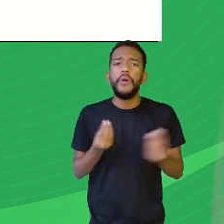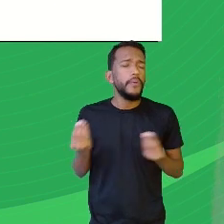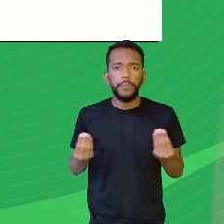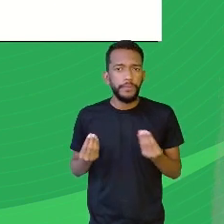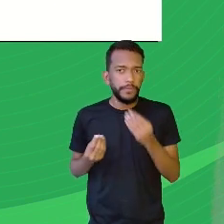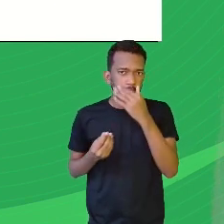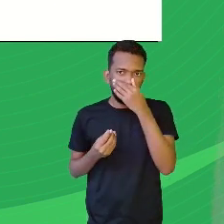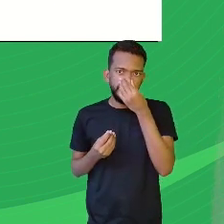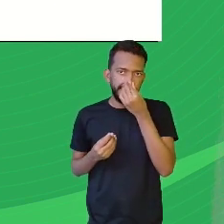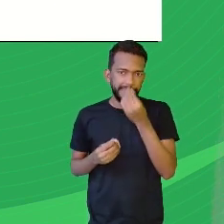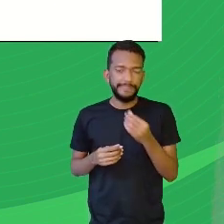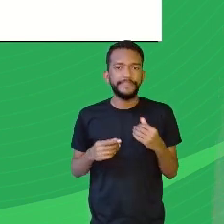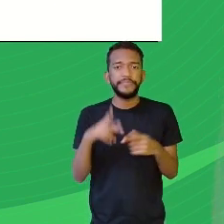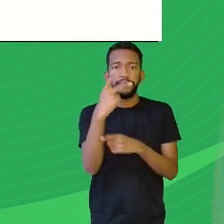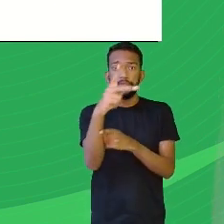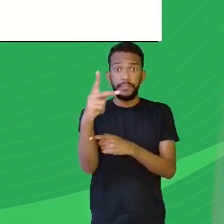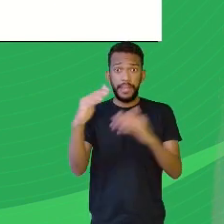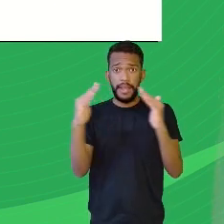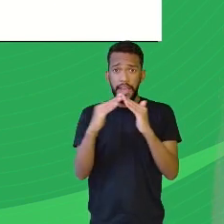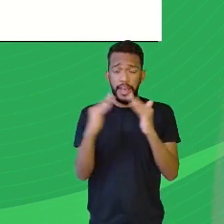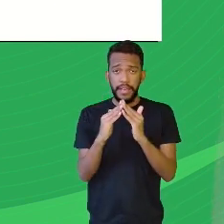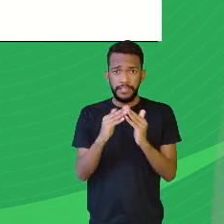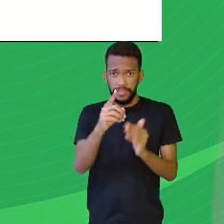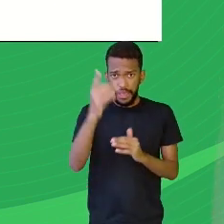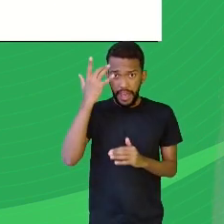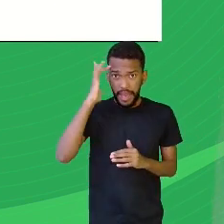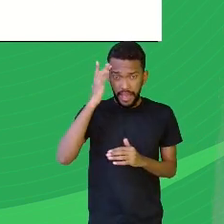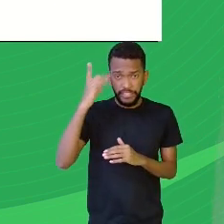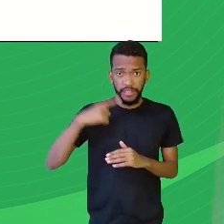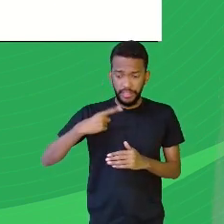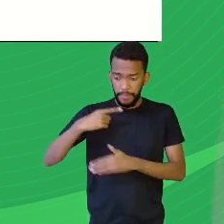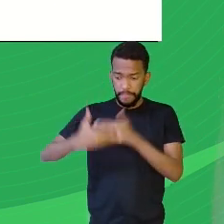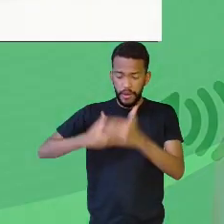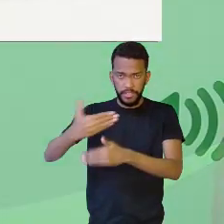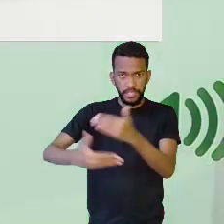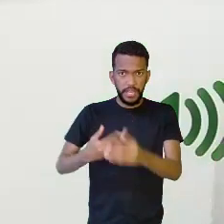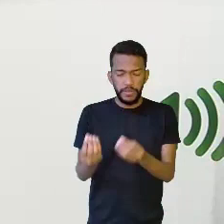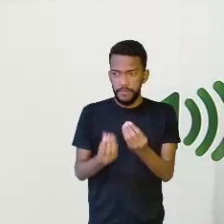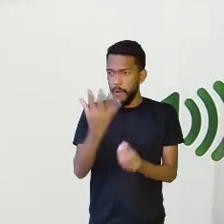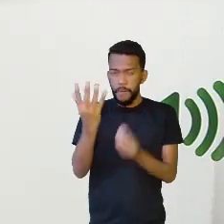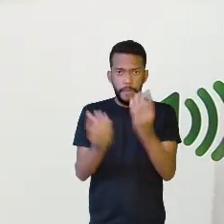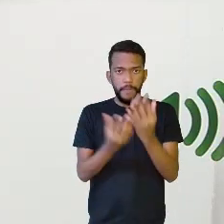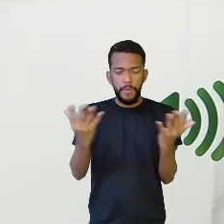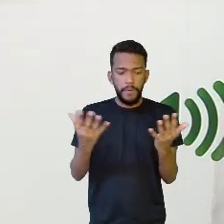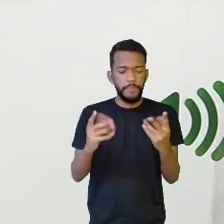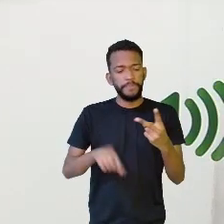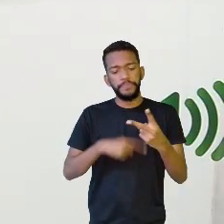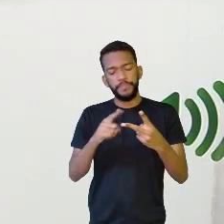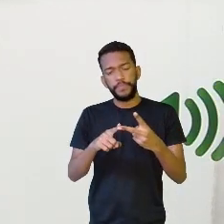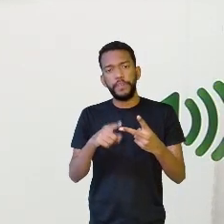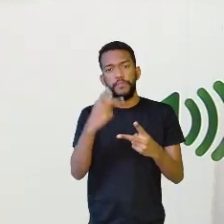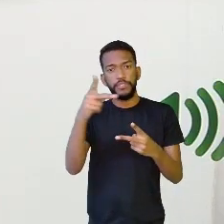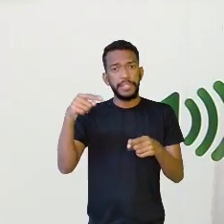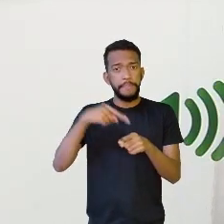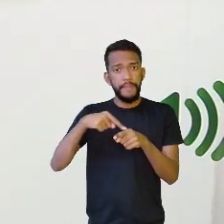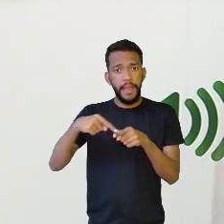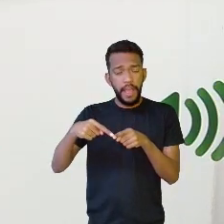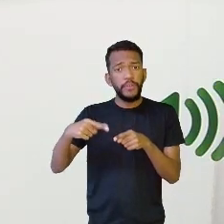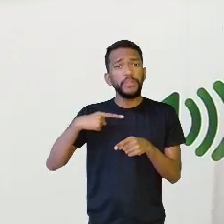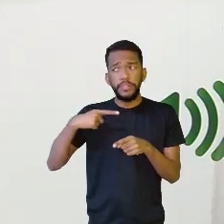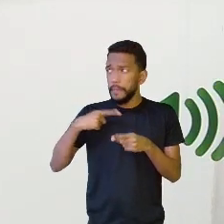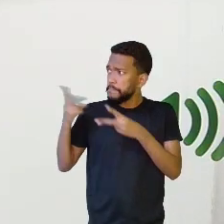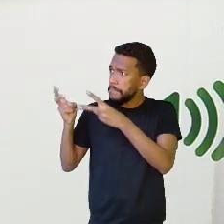aí, na casa de vocês, será que tem muitos processos de combustão? No bairro onde vocês moram, vocês